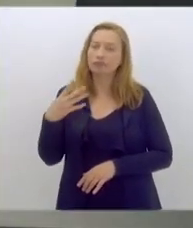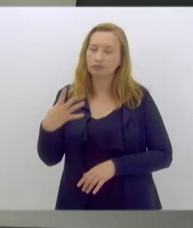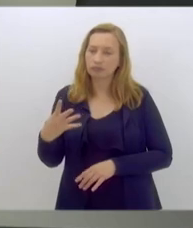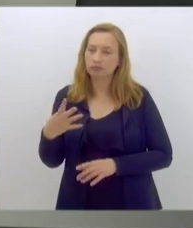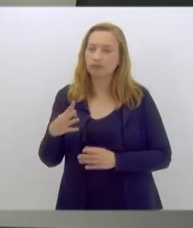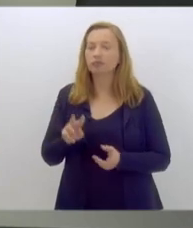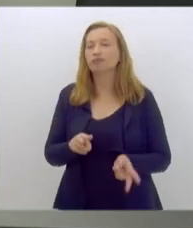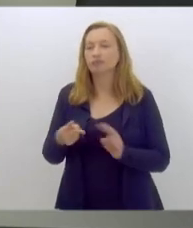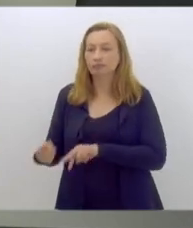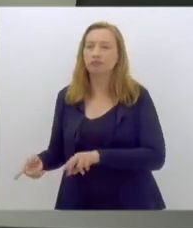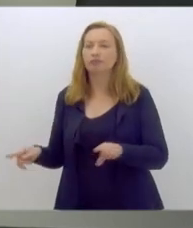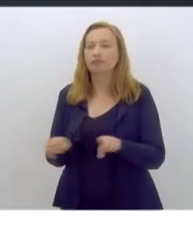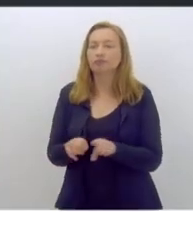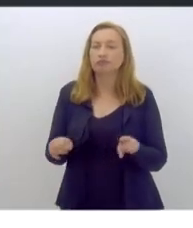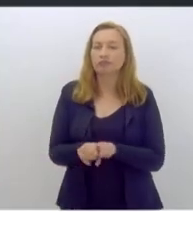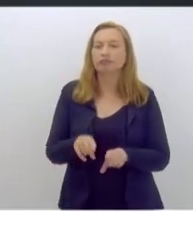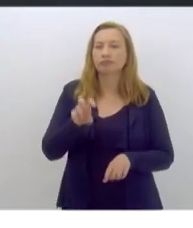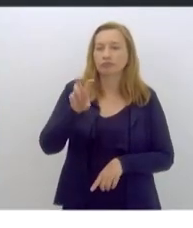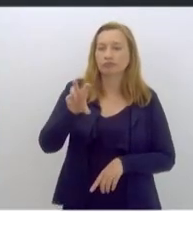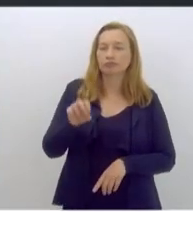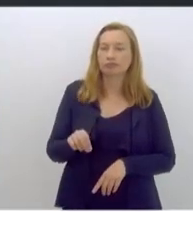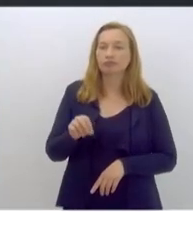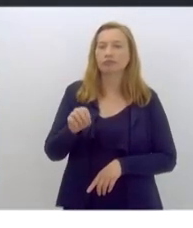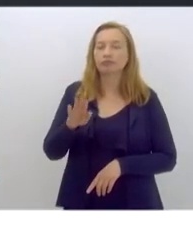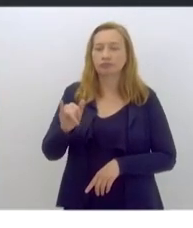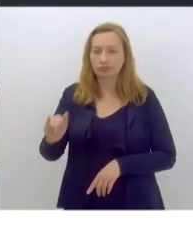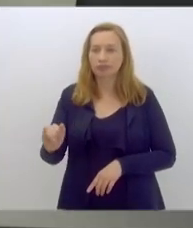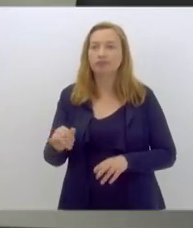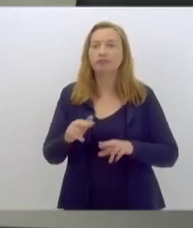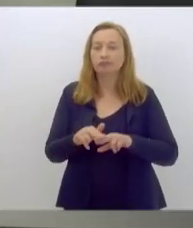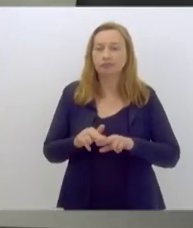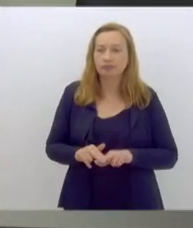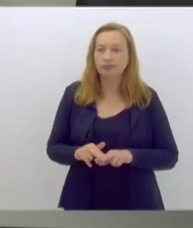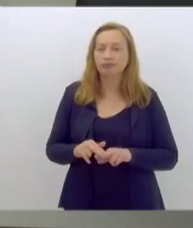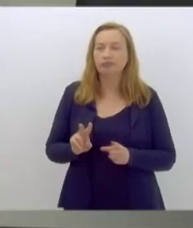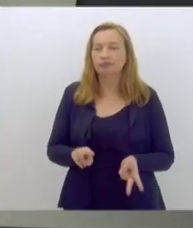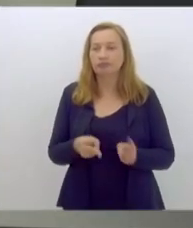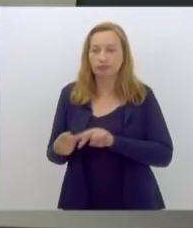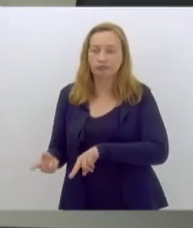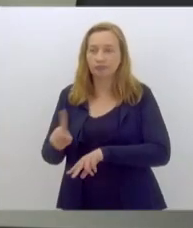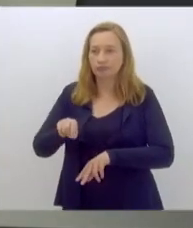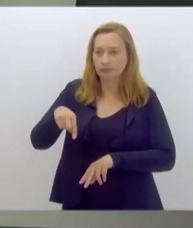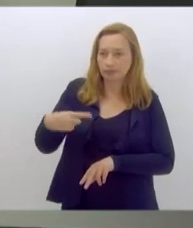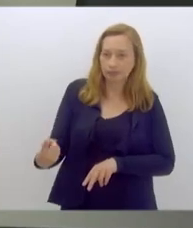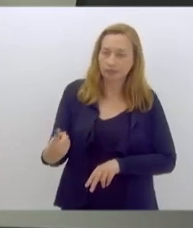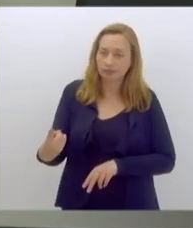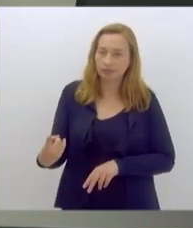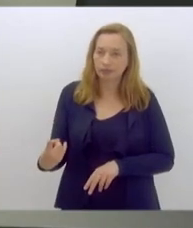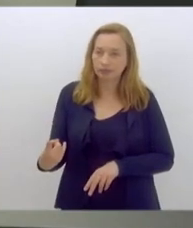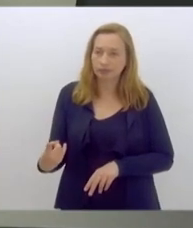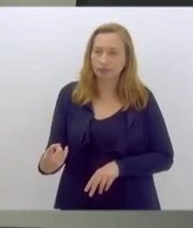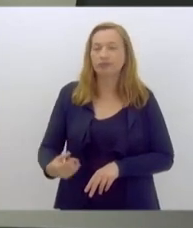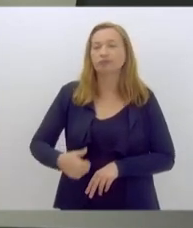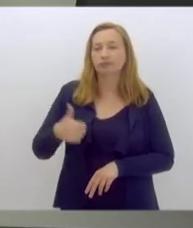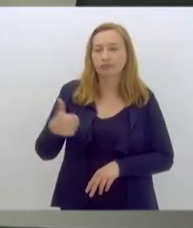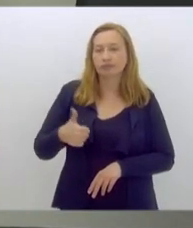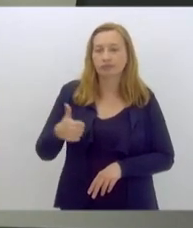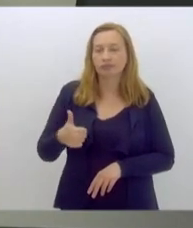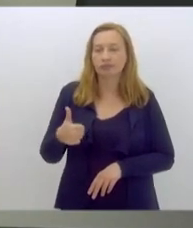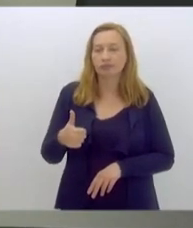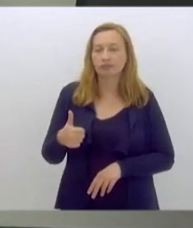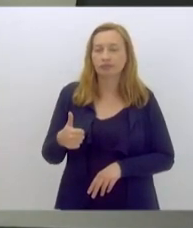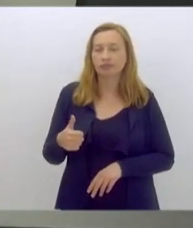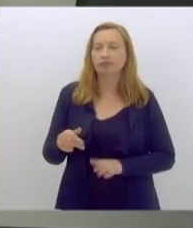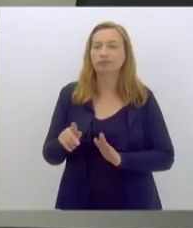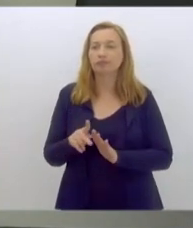né então por isso que a gente acabou encaminhando depois até teve a primeira peloa